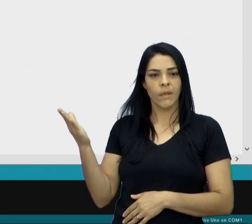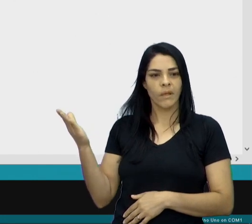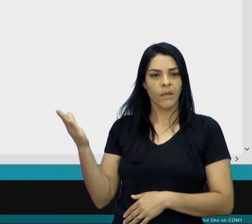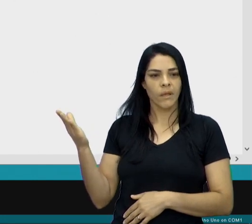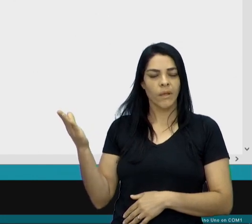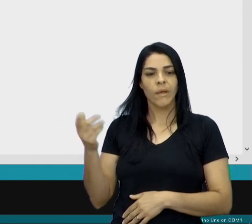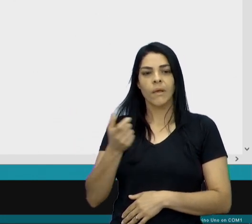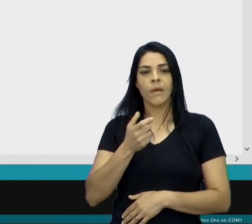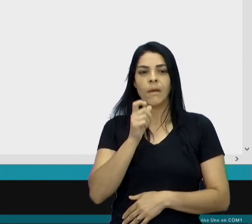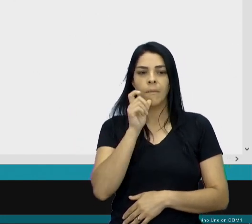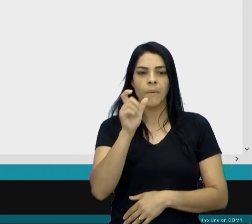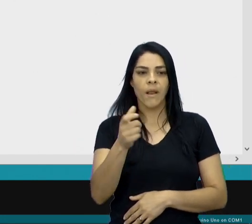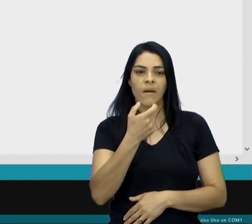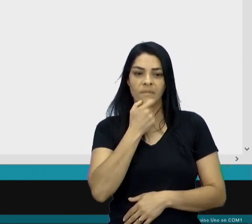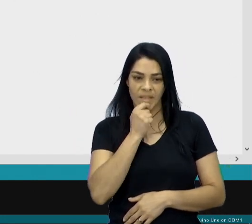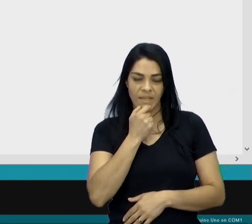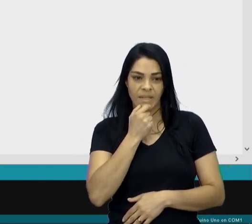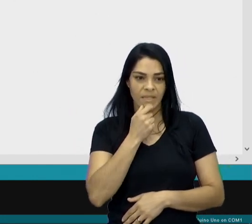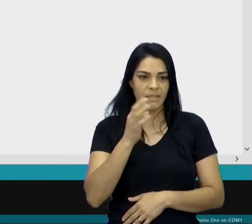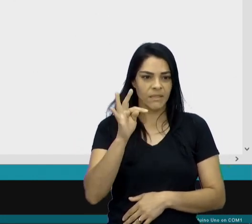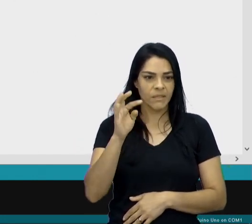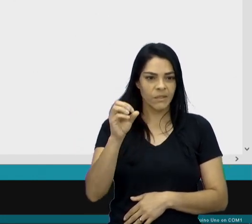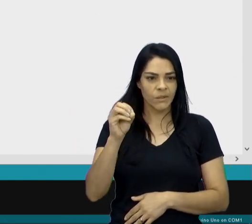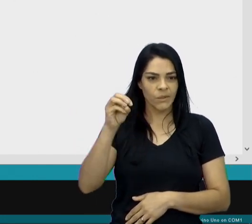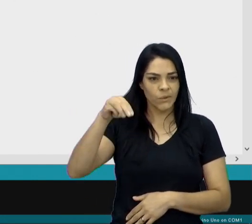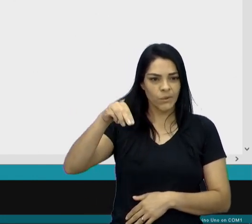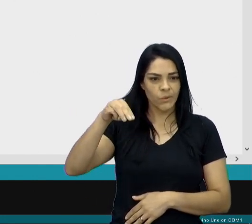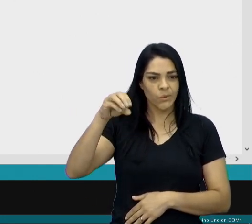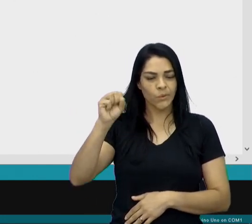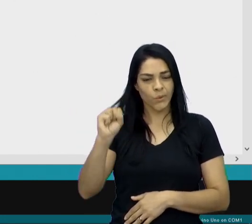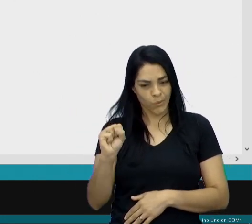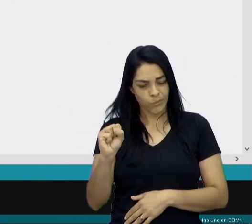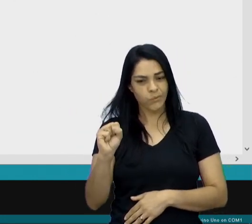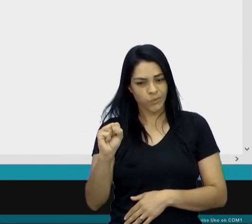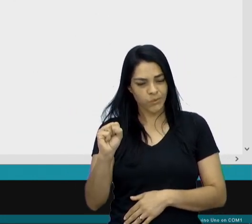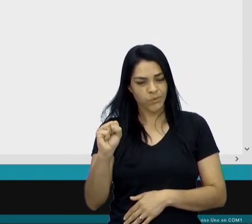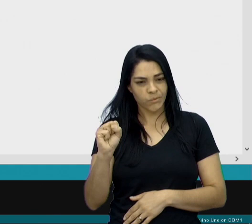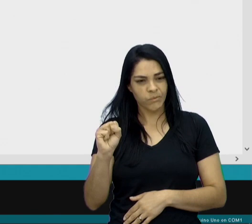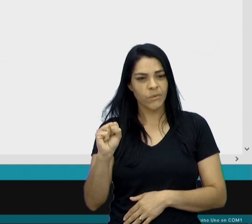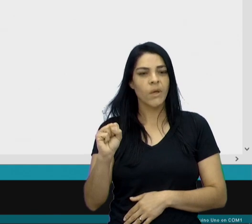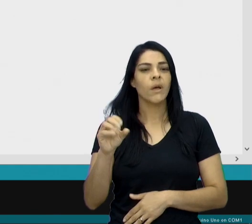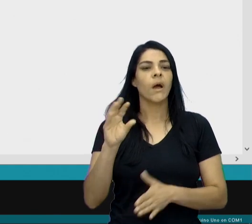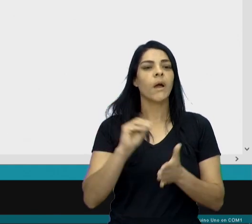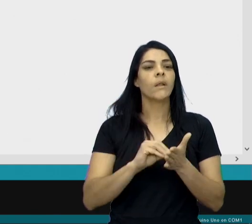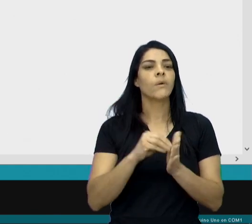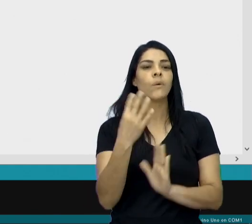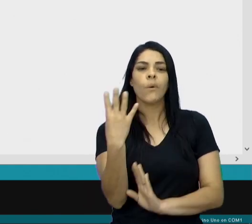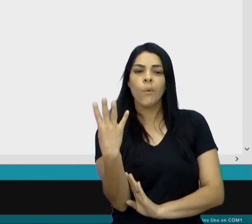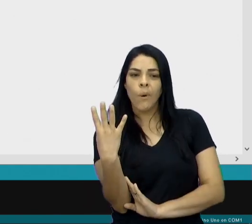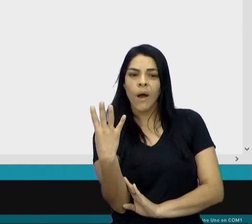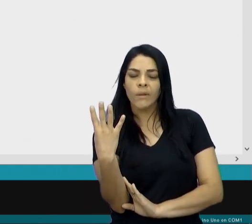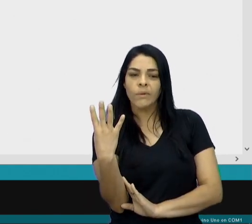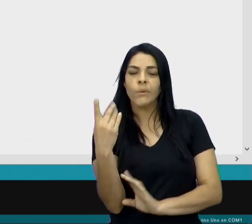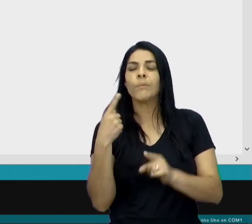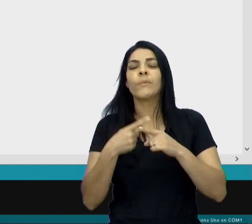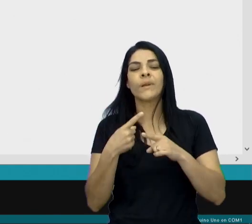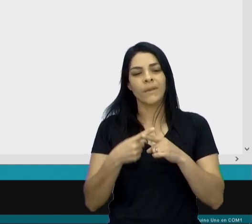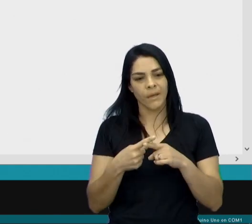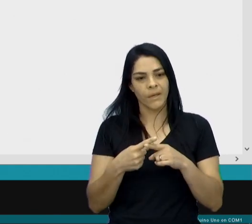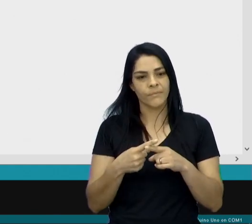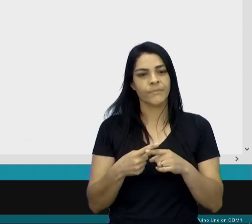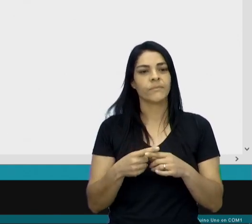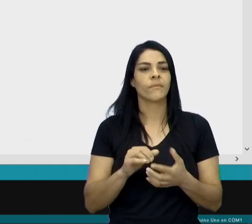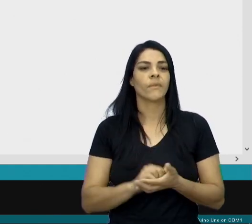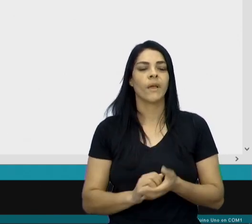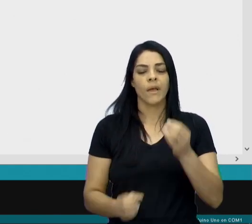outra palavra, tá certo? E entre colchetes eu coloquei 4. Por que 4? Então, eu vou dizer o seguinte, ó. Eu